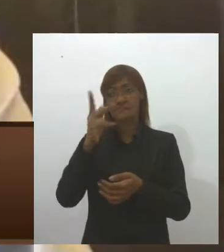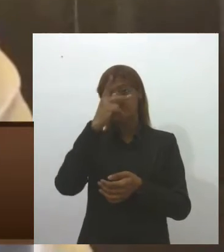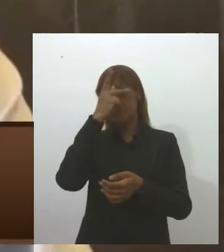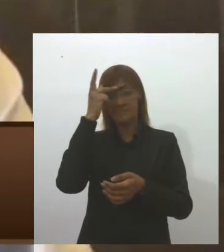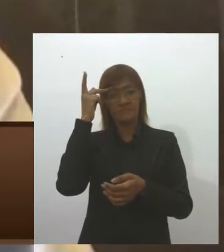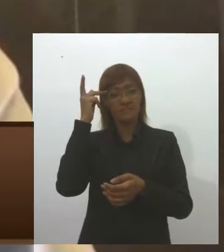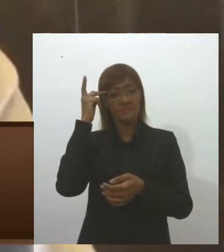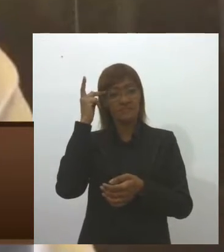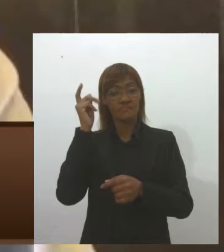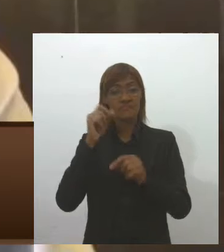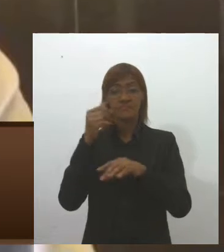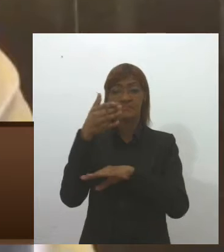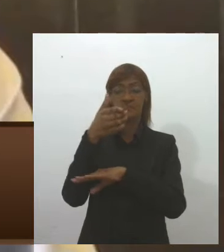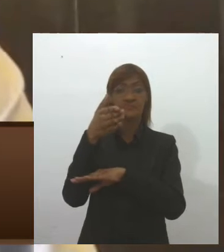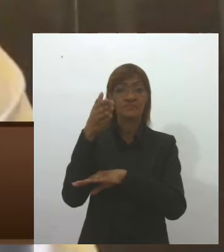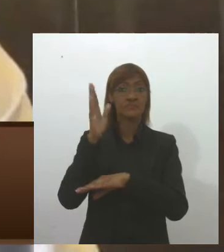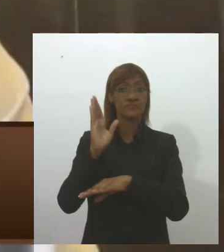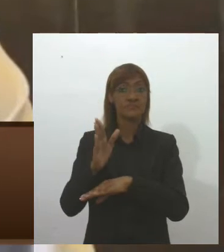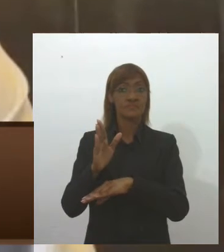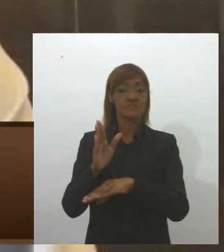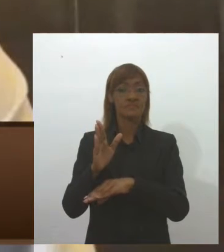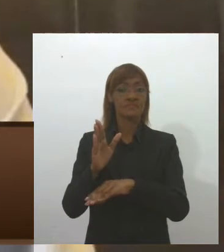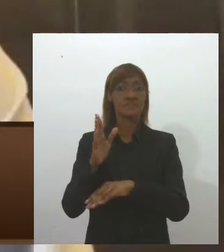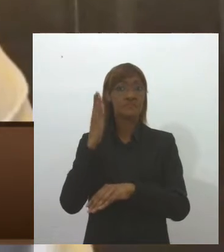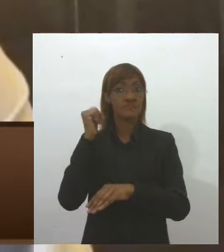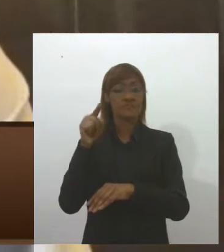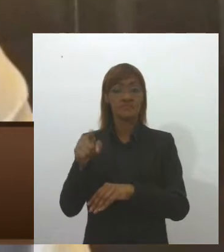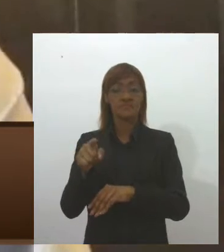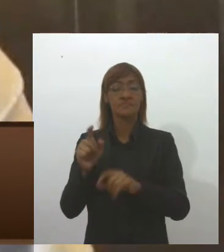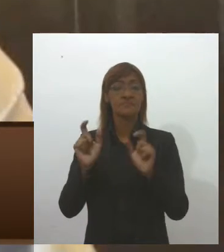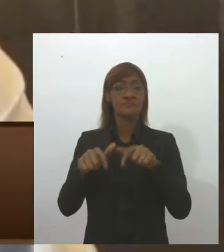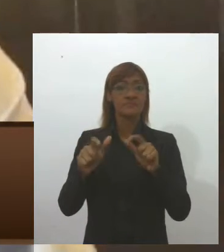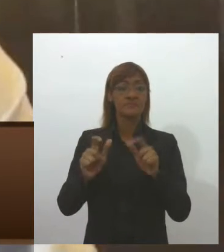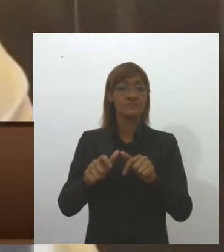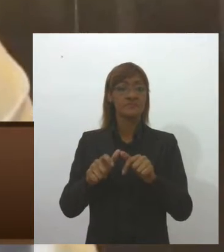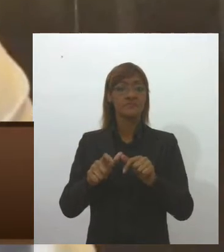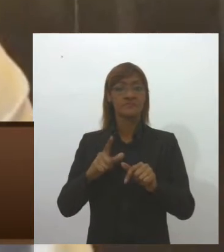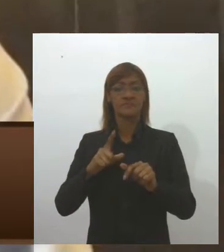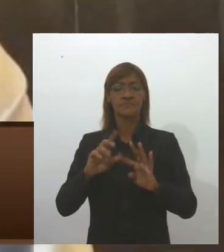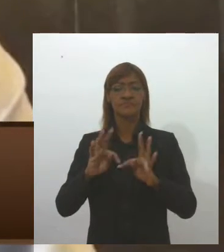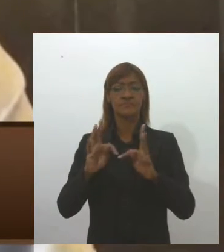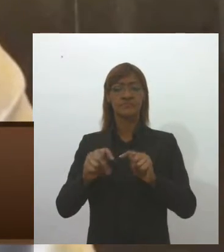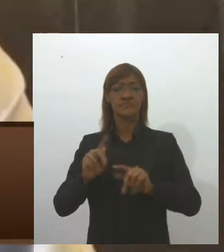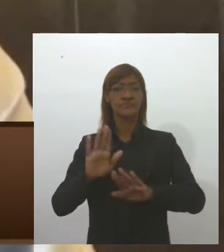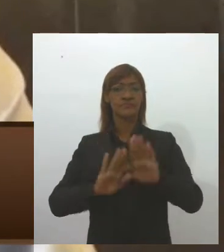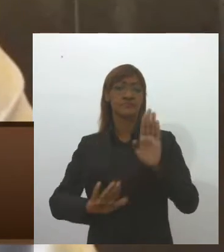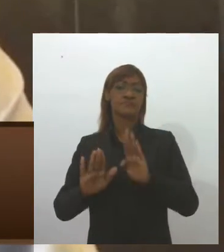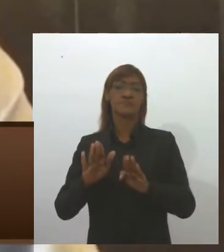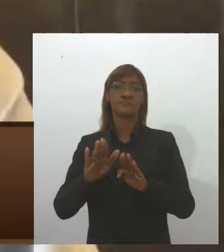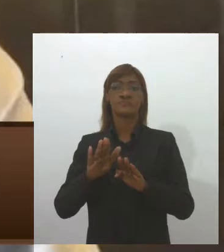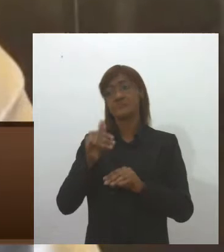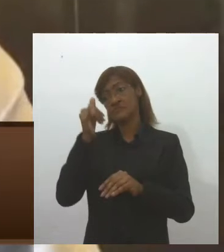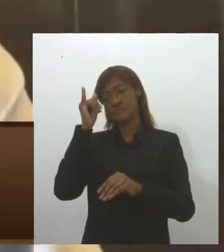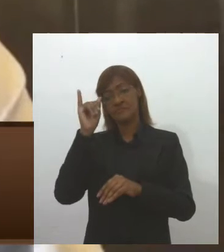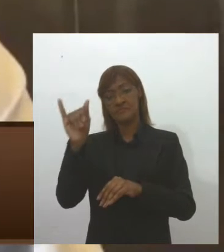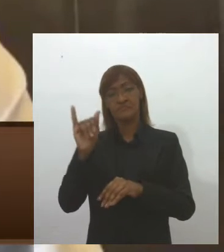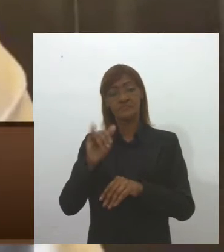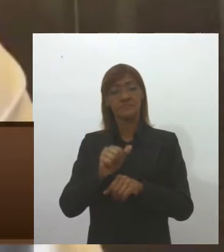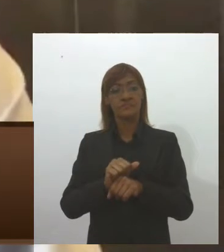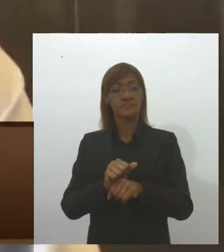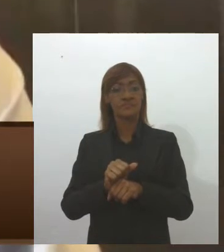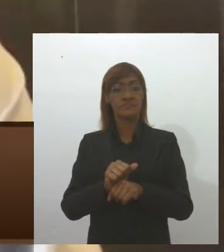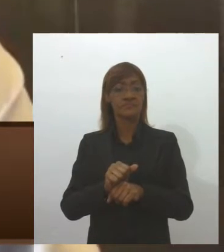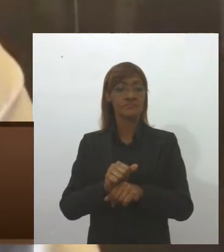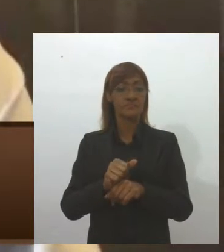hospedar no hotel ou procurar o nosso destino, saber que os hotéis estavam tomando todos os cuidados para melhor evitar a disseminação